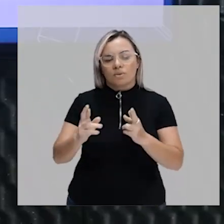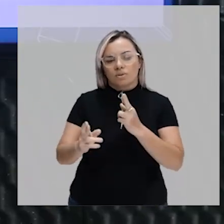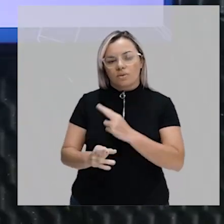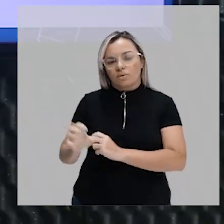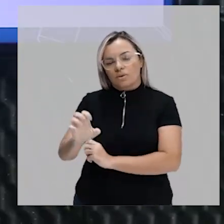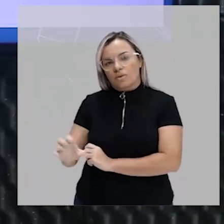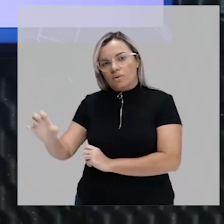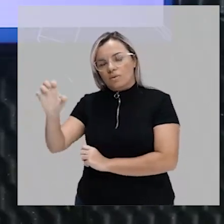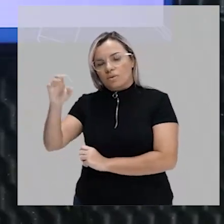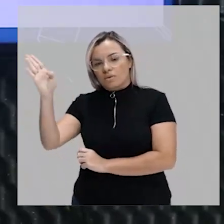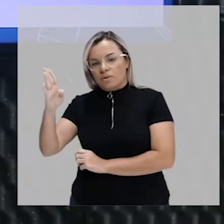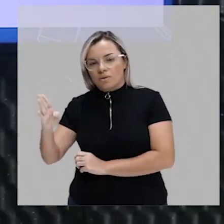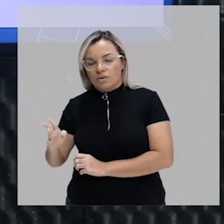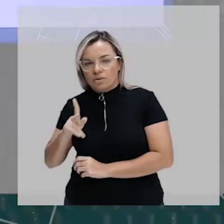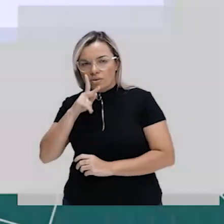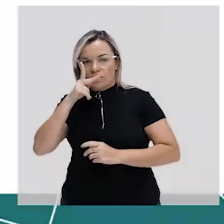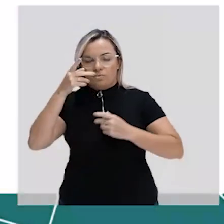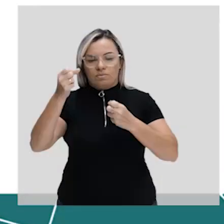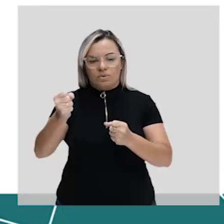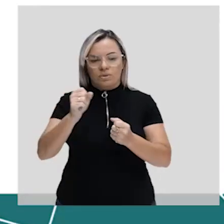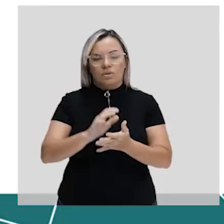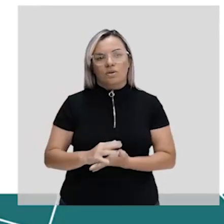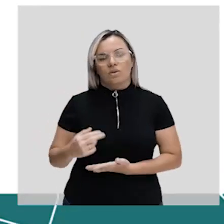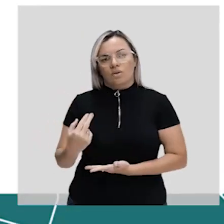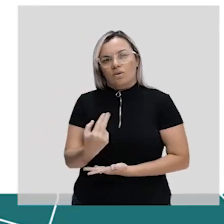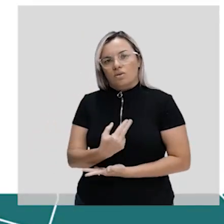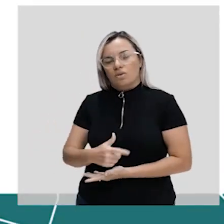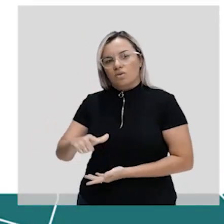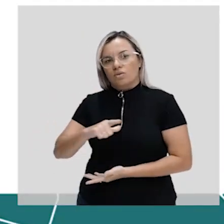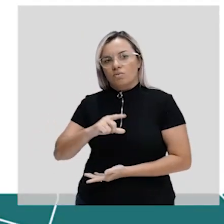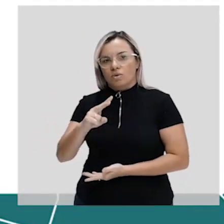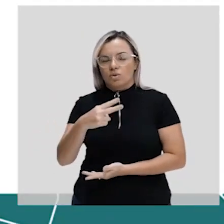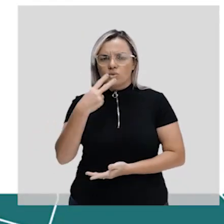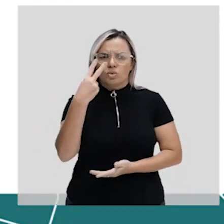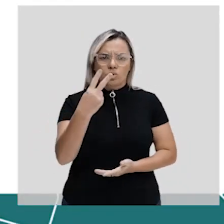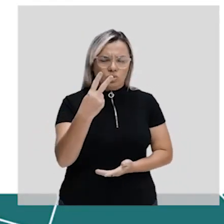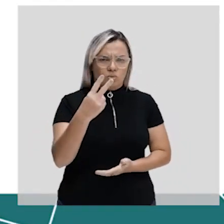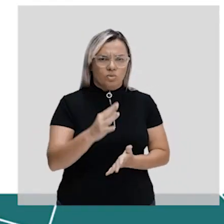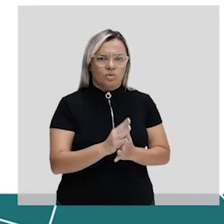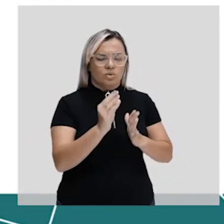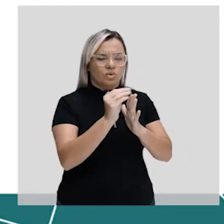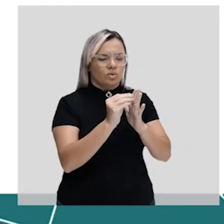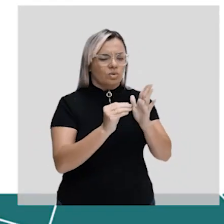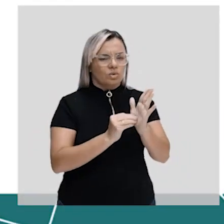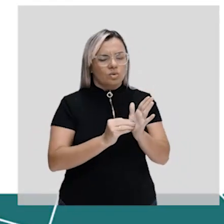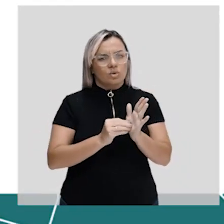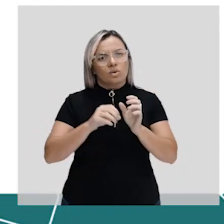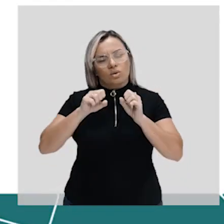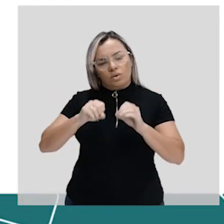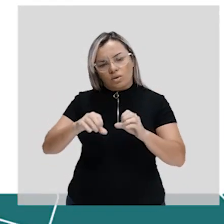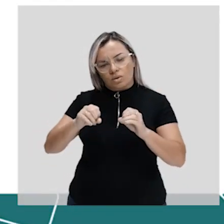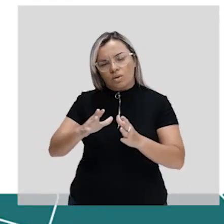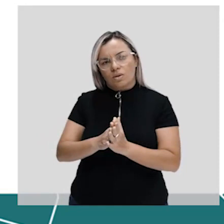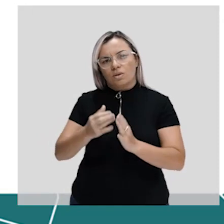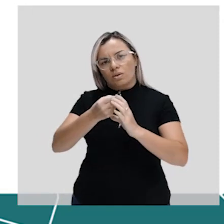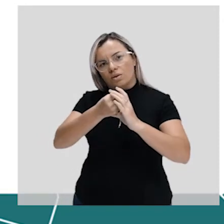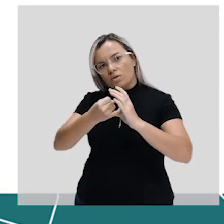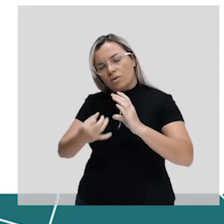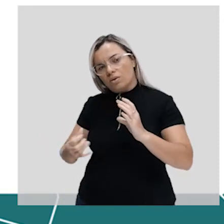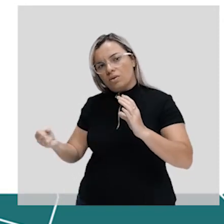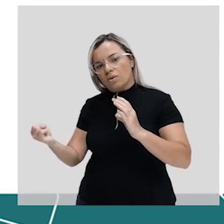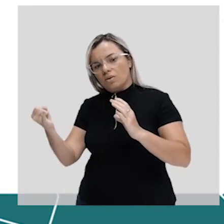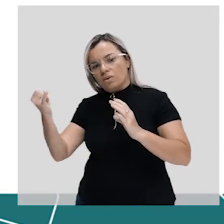do Brasil e os seus potenciais. Nós tivemos aí duas aulas, né, falando sobre as características mais